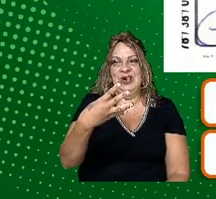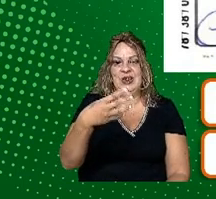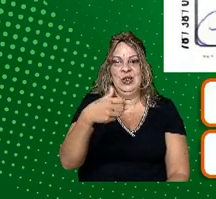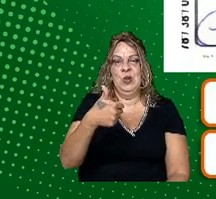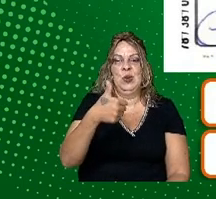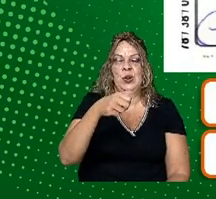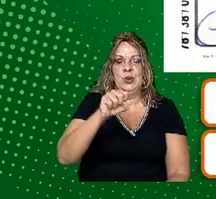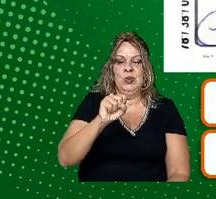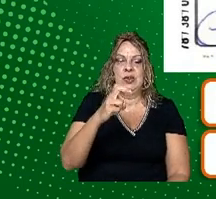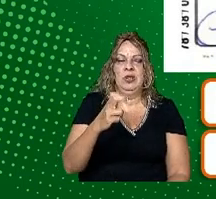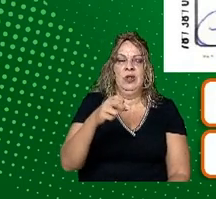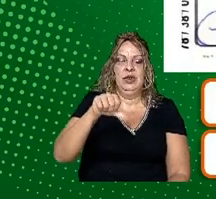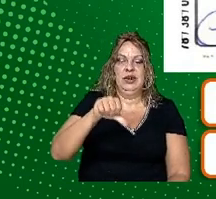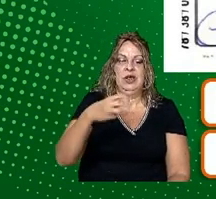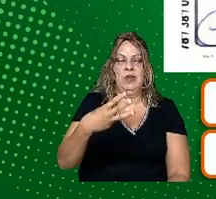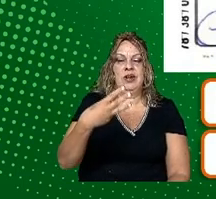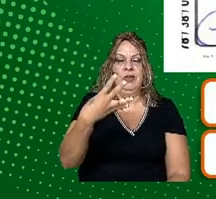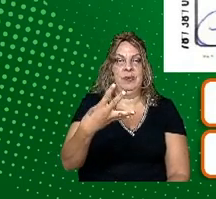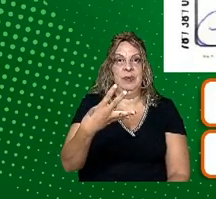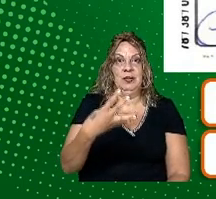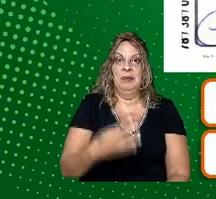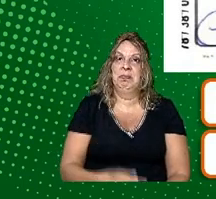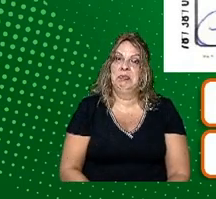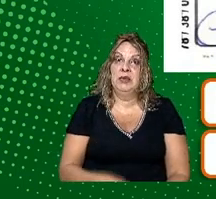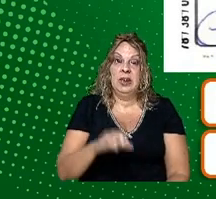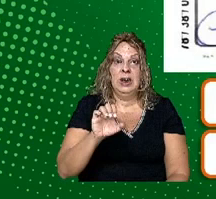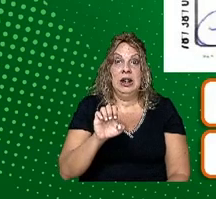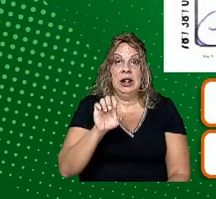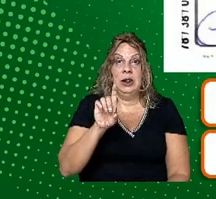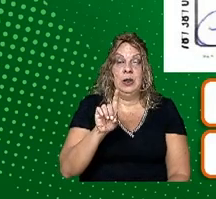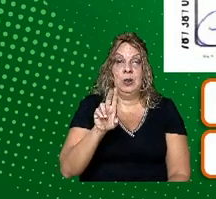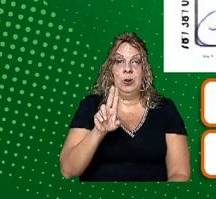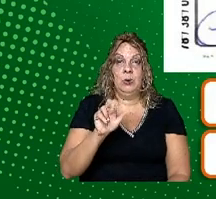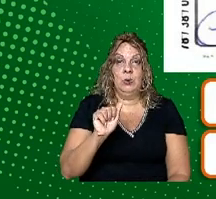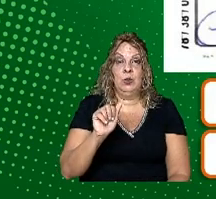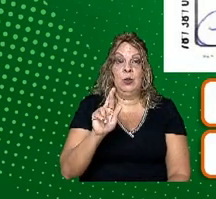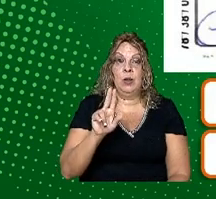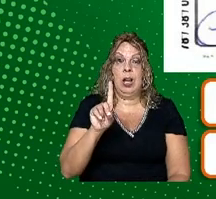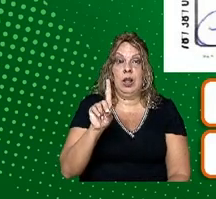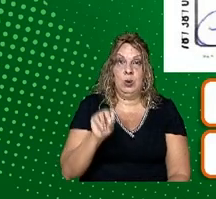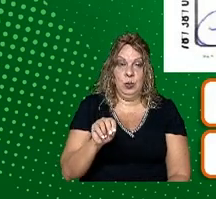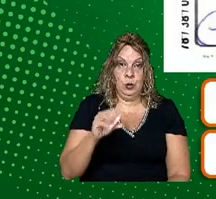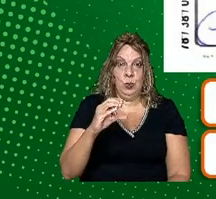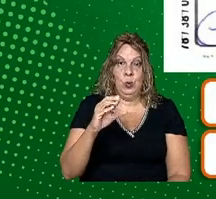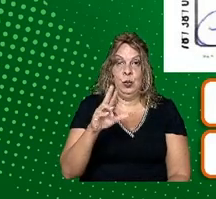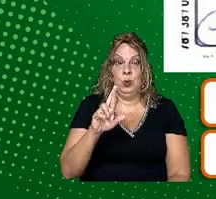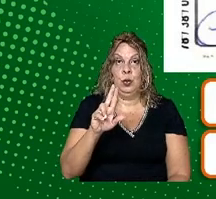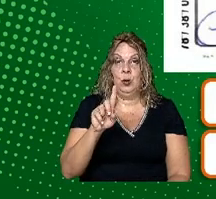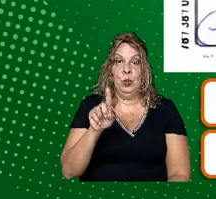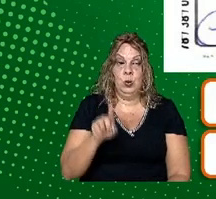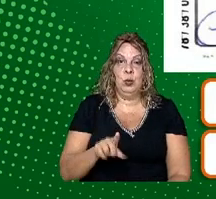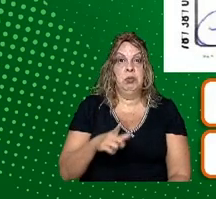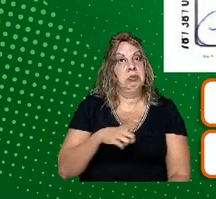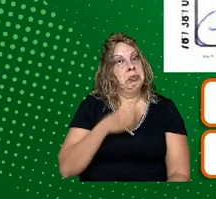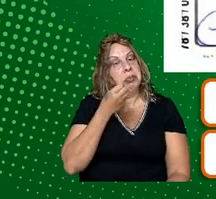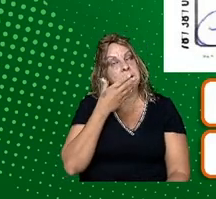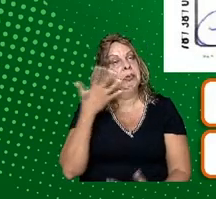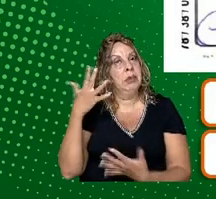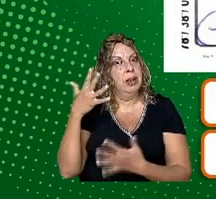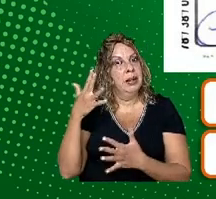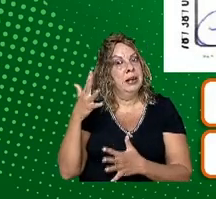1859334, gente, 1859334. Eduardo Cruz Santos. Olha aí, você mandou bem